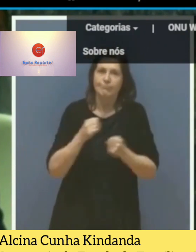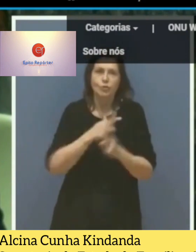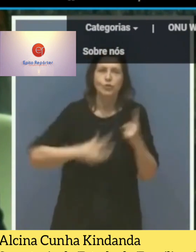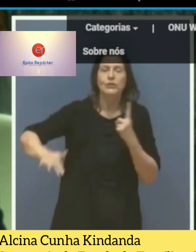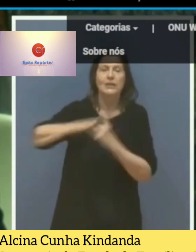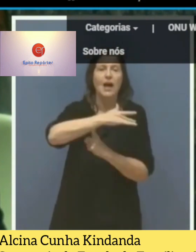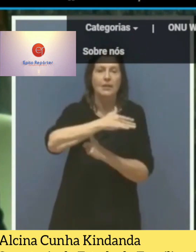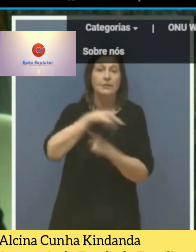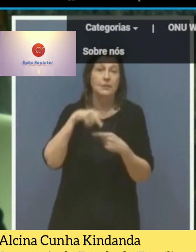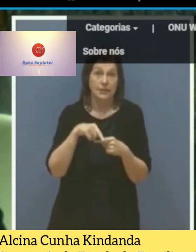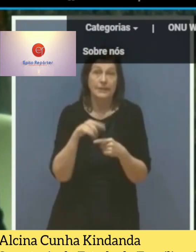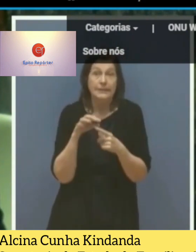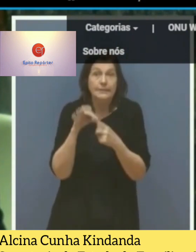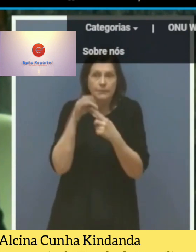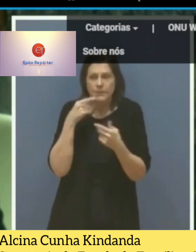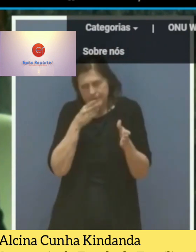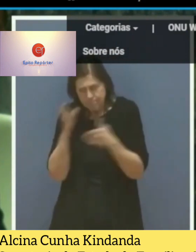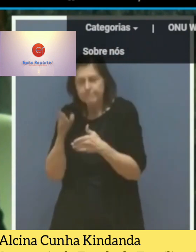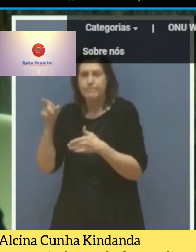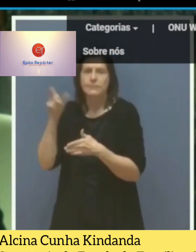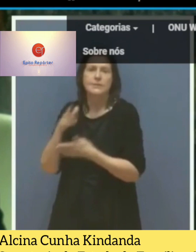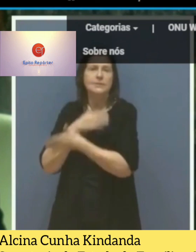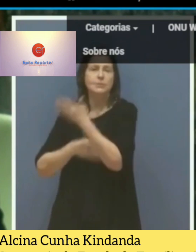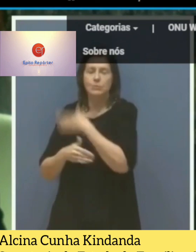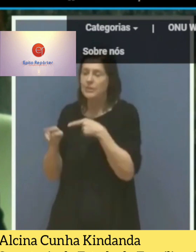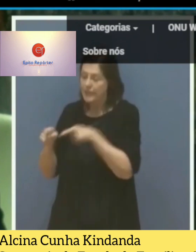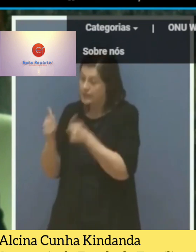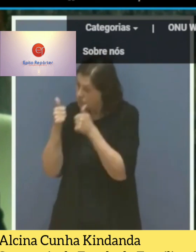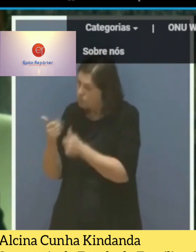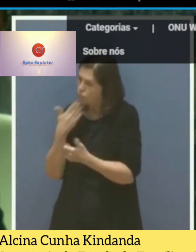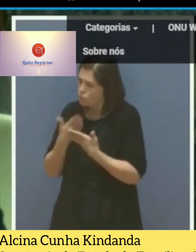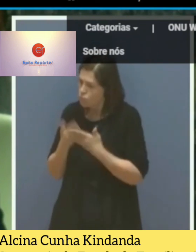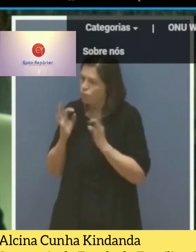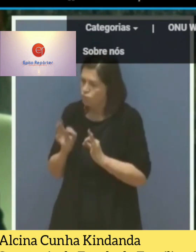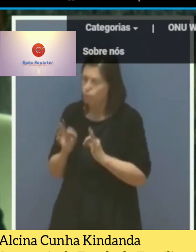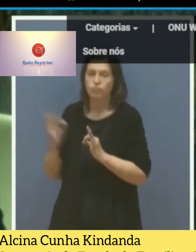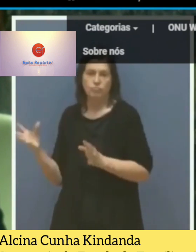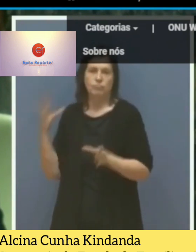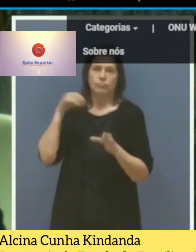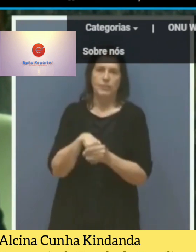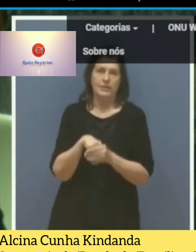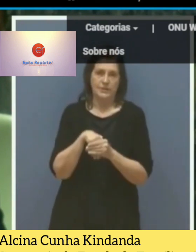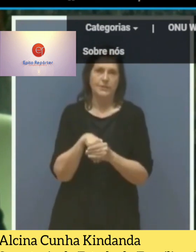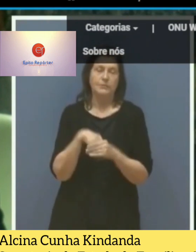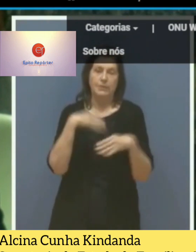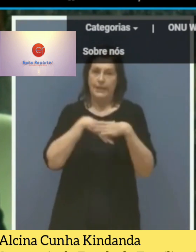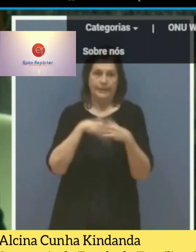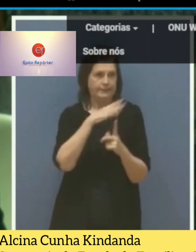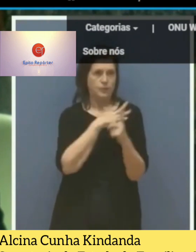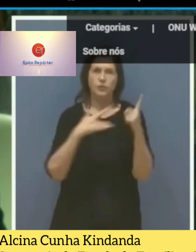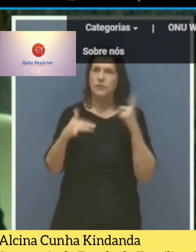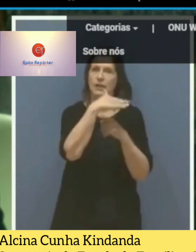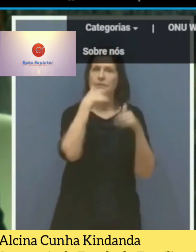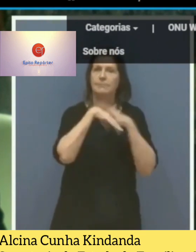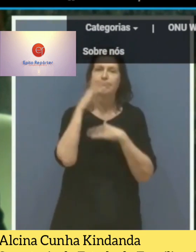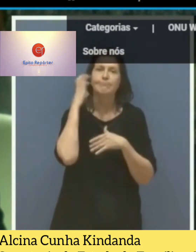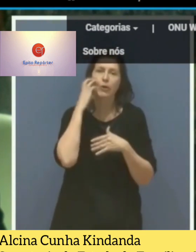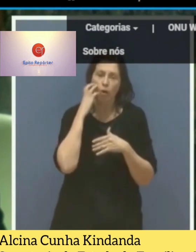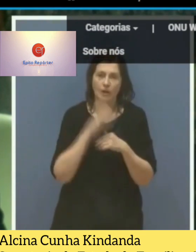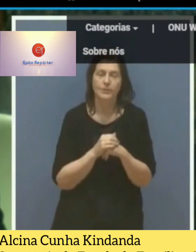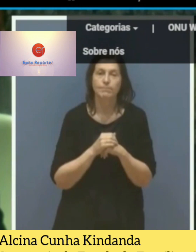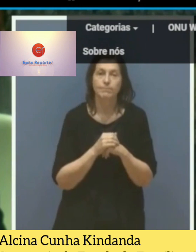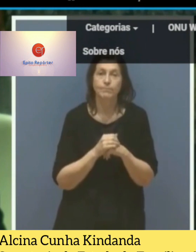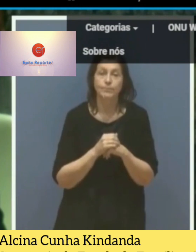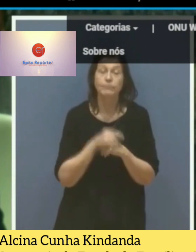isso garantir a participação efetiva da pessoa com deficiência em Angola conforme faz alusão só com deficiência